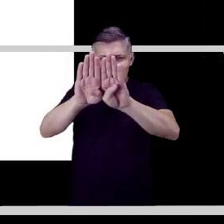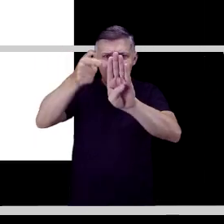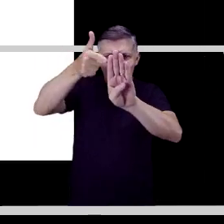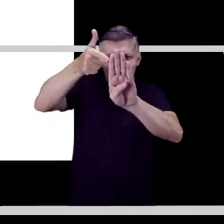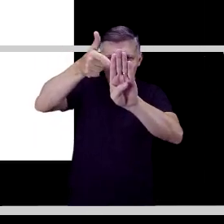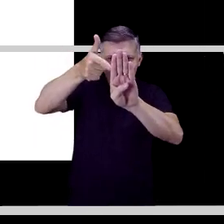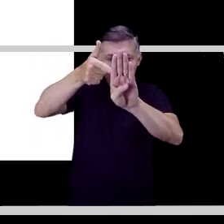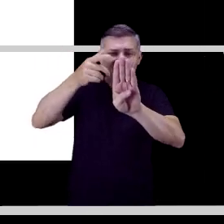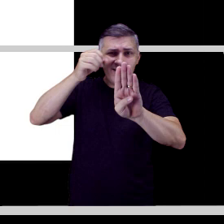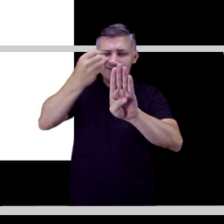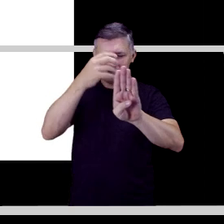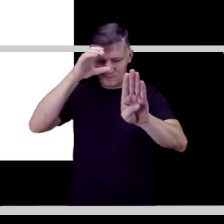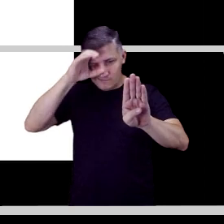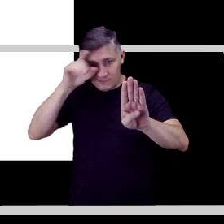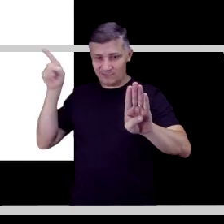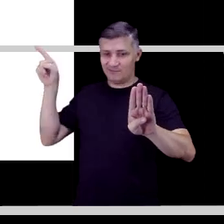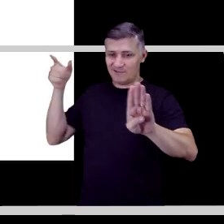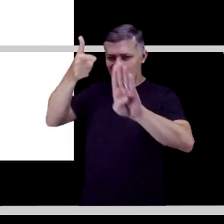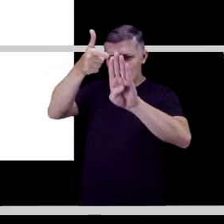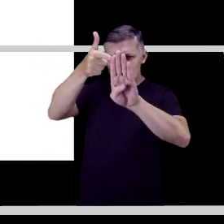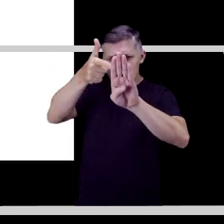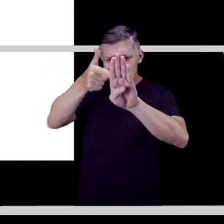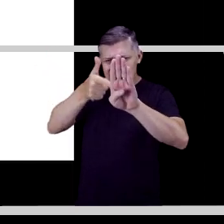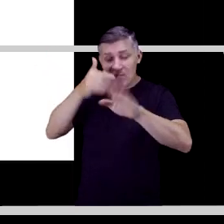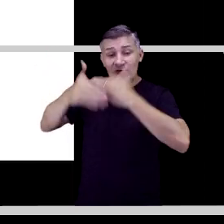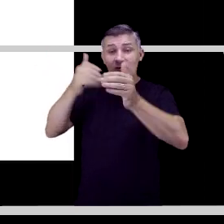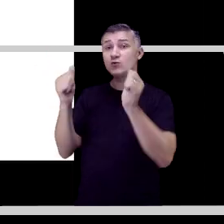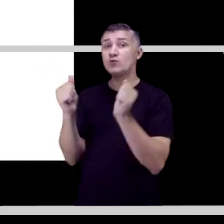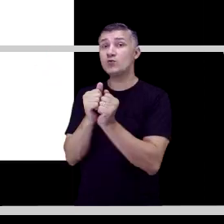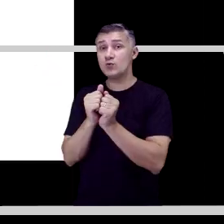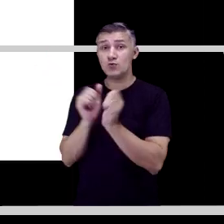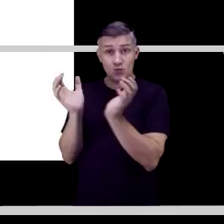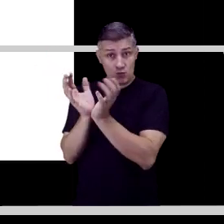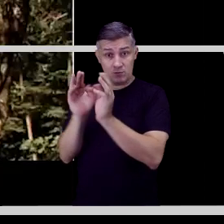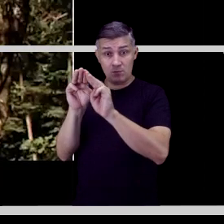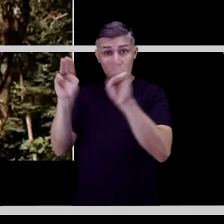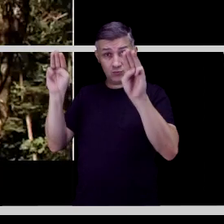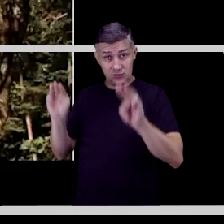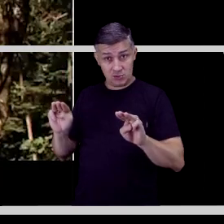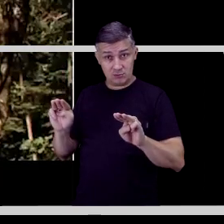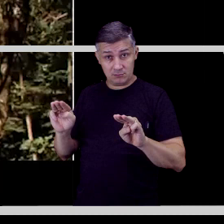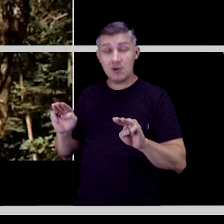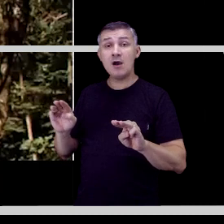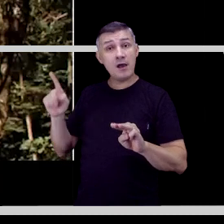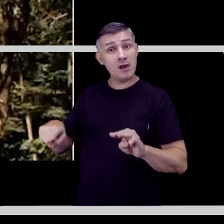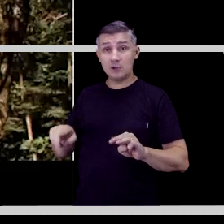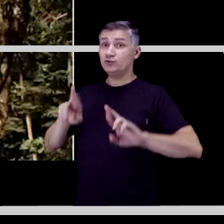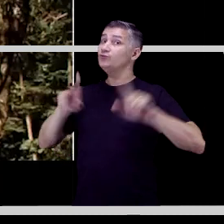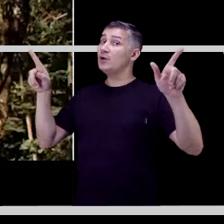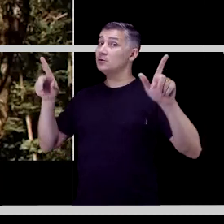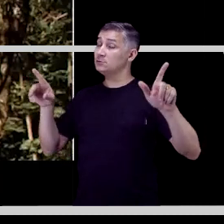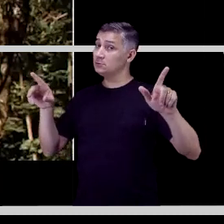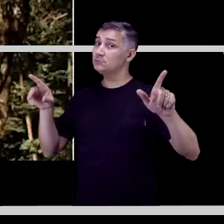faz os cascos de navio. Então, é um edifício que ele é todo ponteado. Então, é bonita essa forma de construção, que